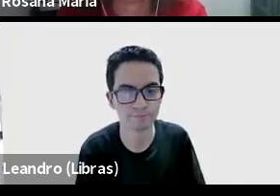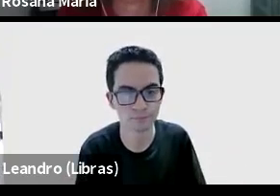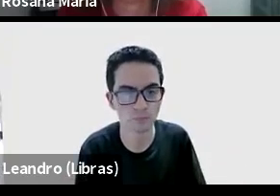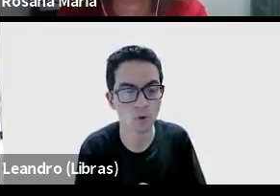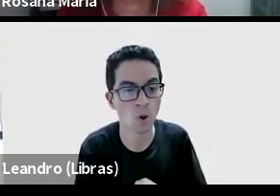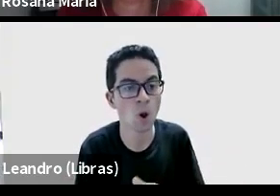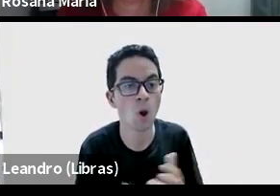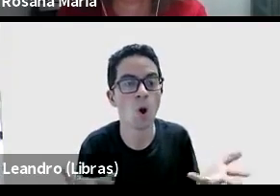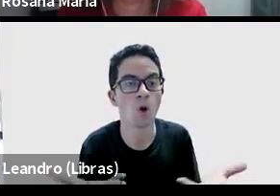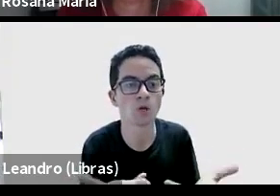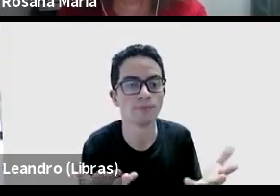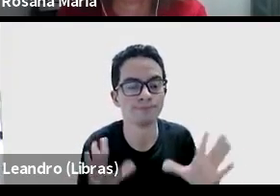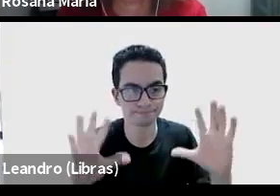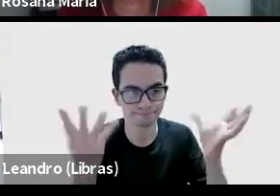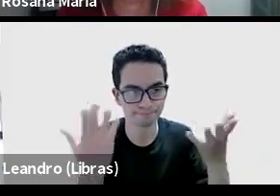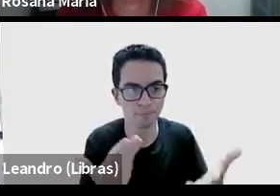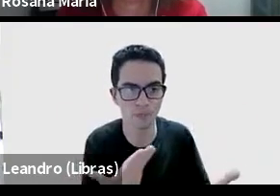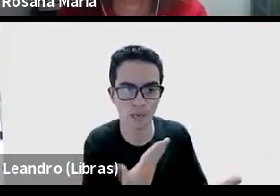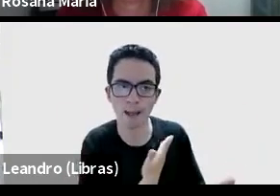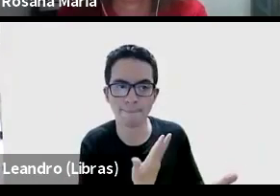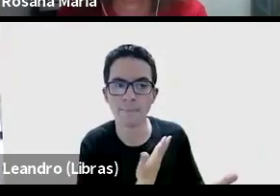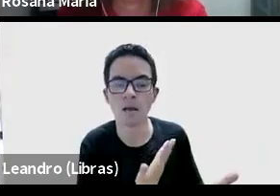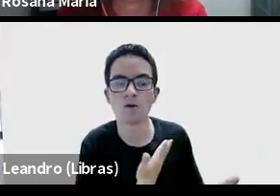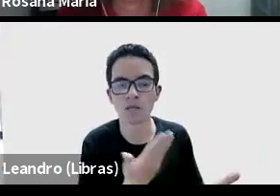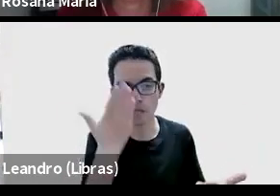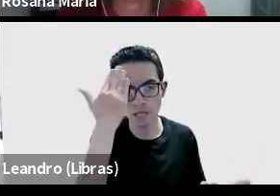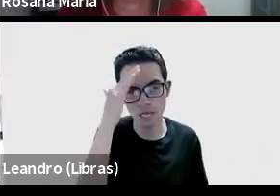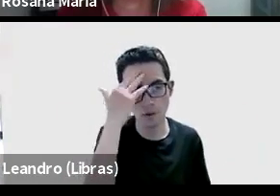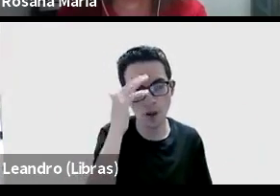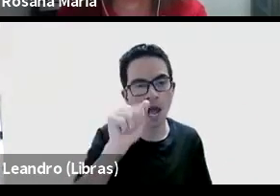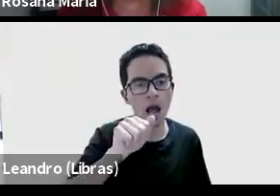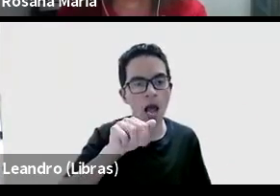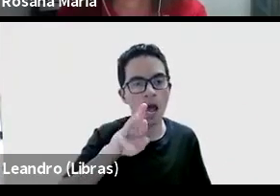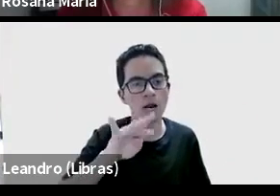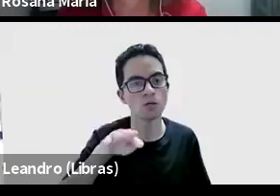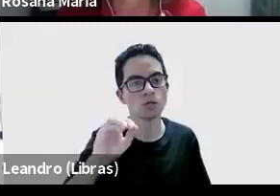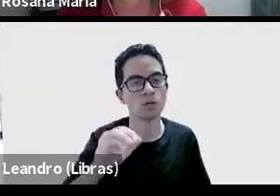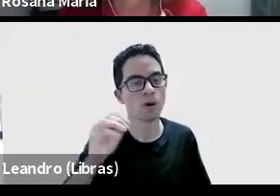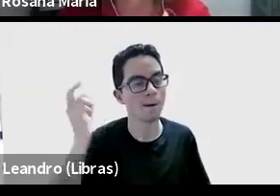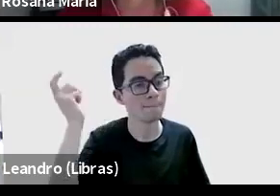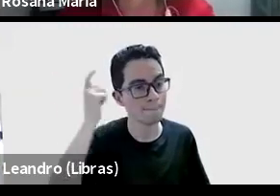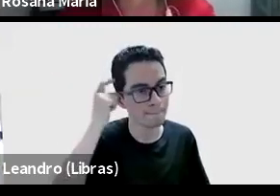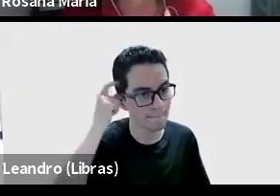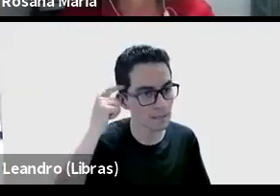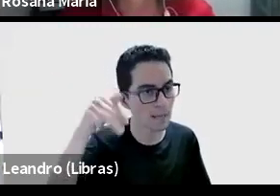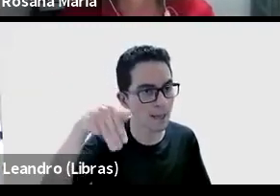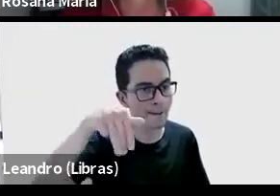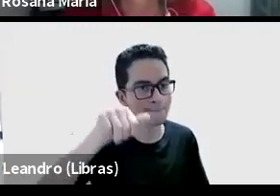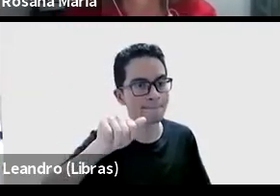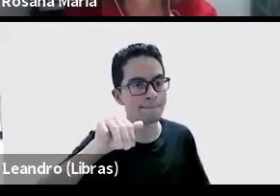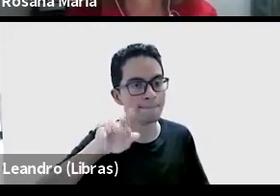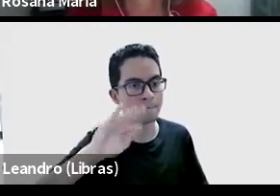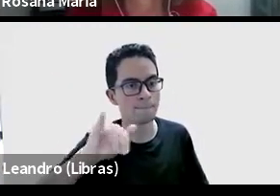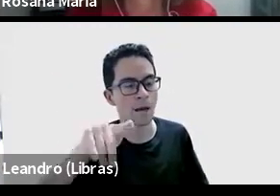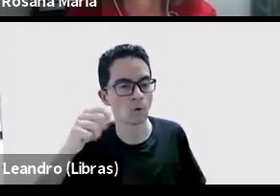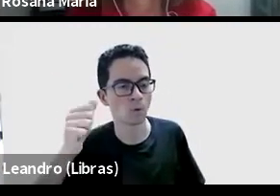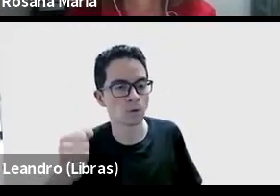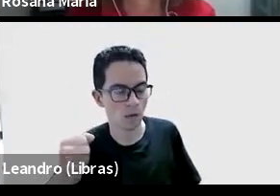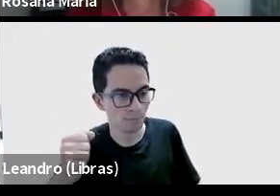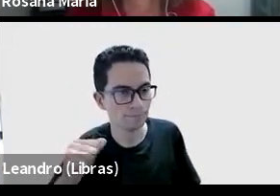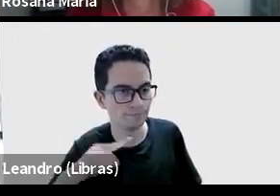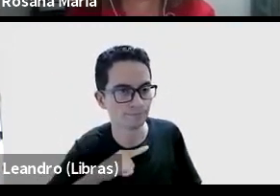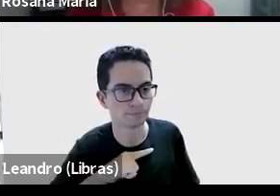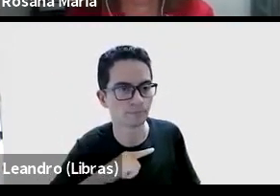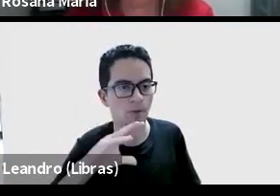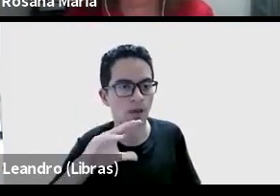Recentemente, um colega me chamou para escrever um artigo em homenagem, né, a Marilda Cavalcante, da Unicamp, e